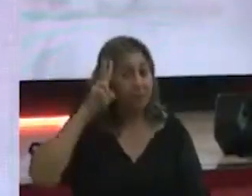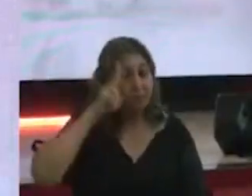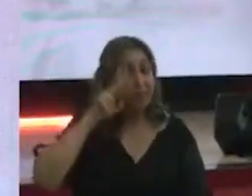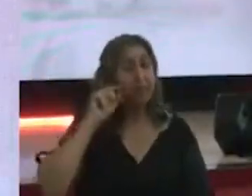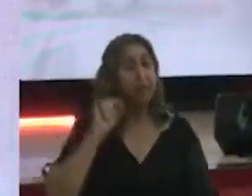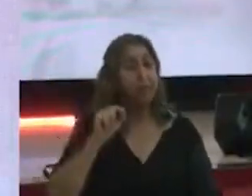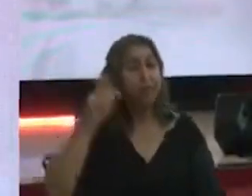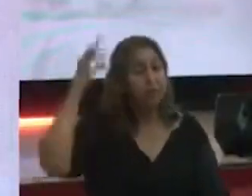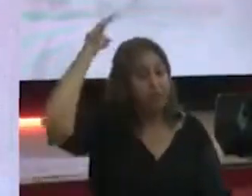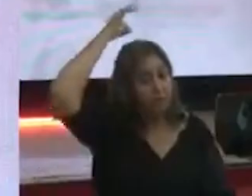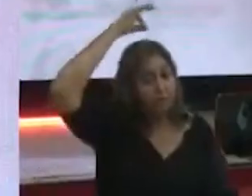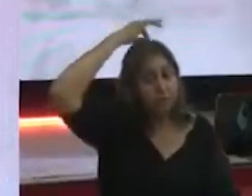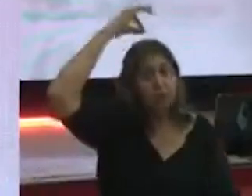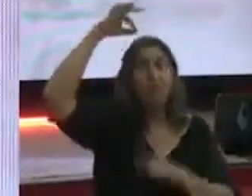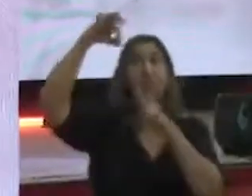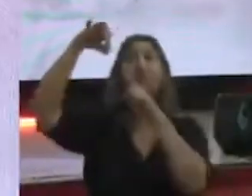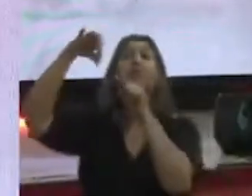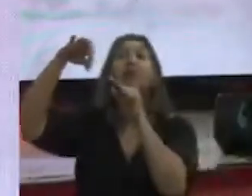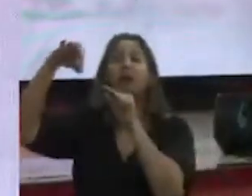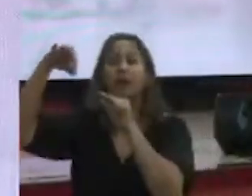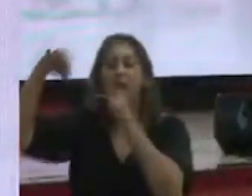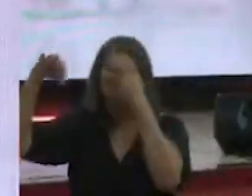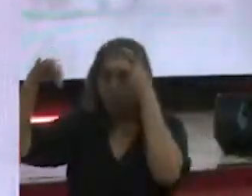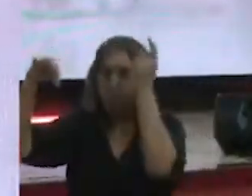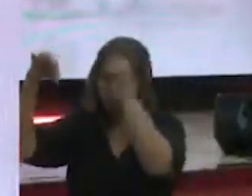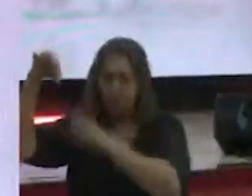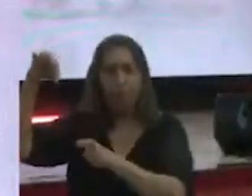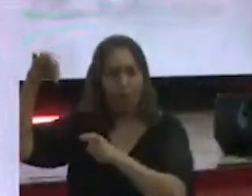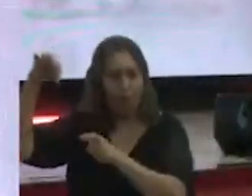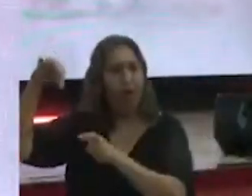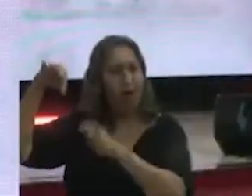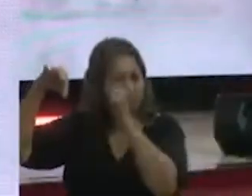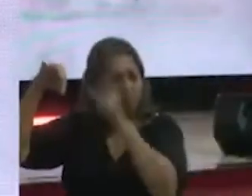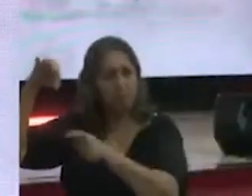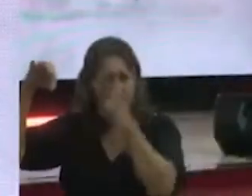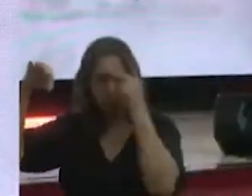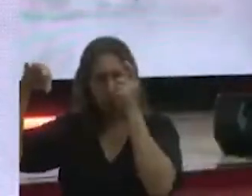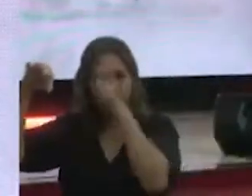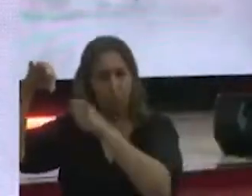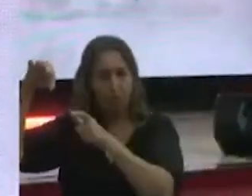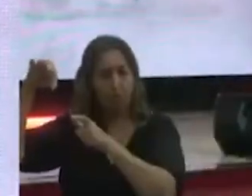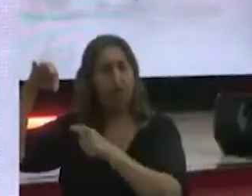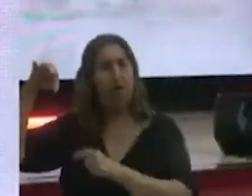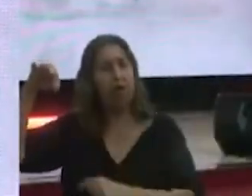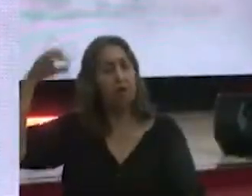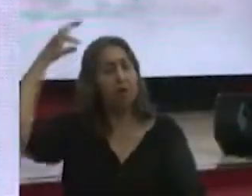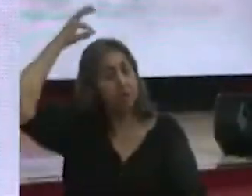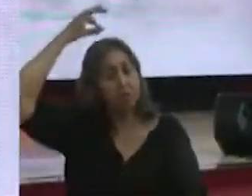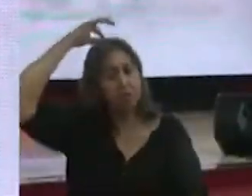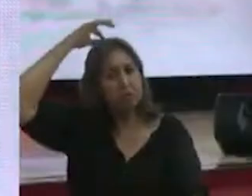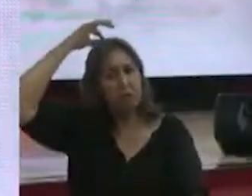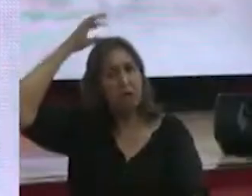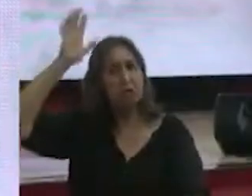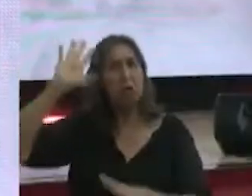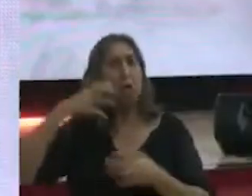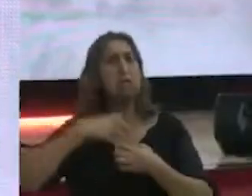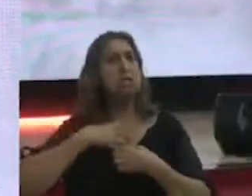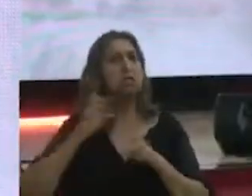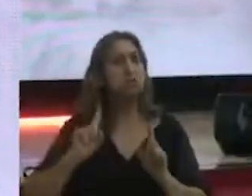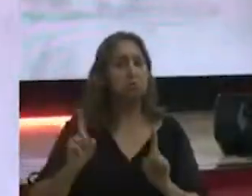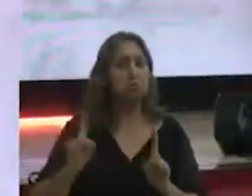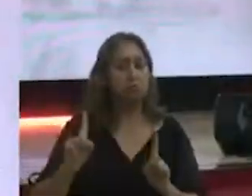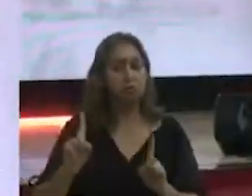ele é uma pessoa o espírito santo não é um